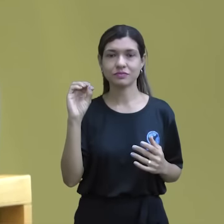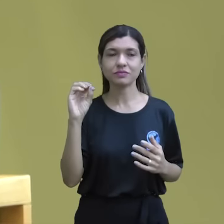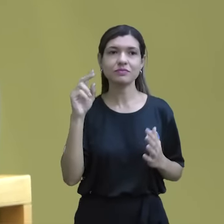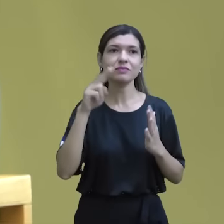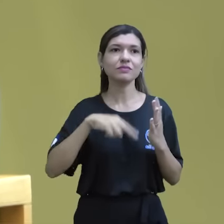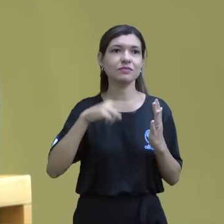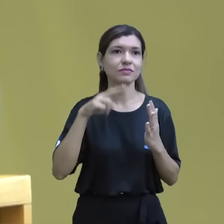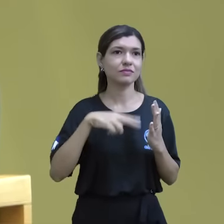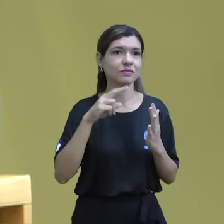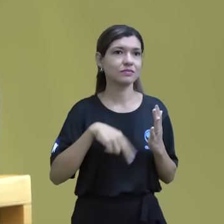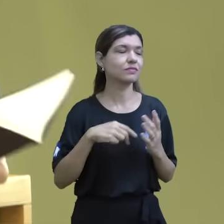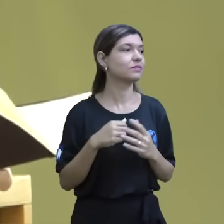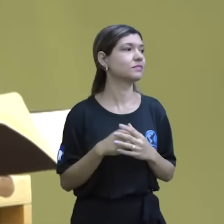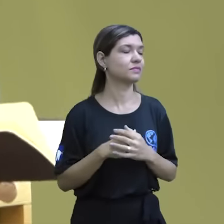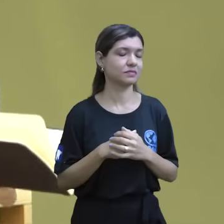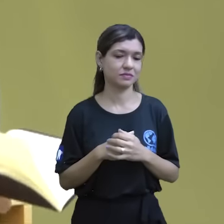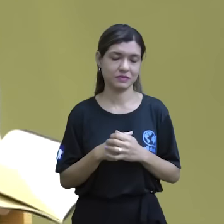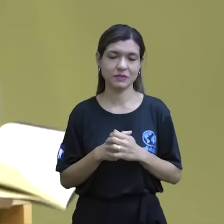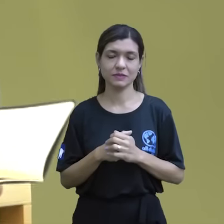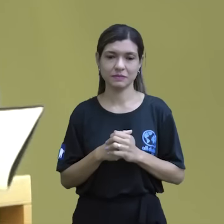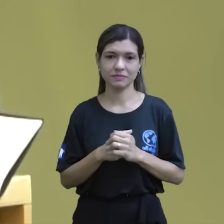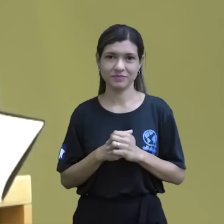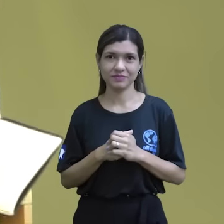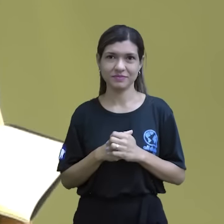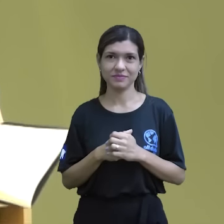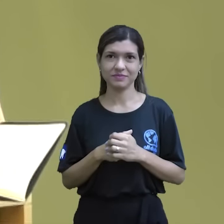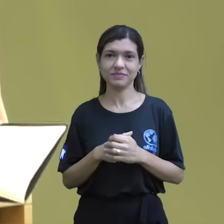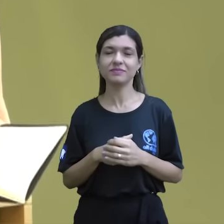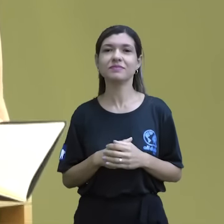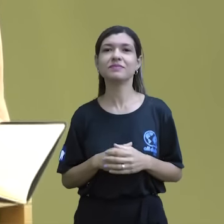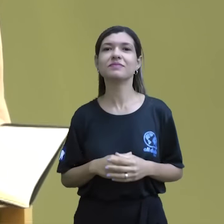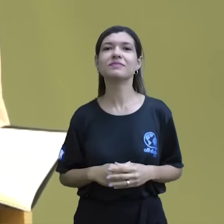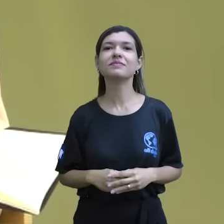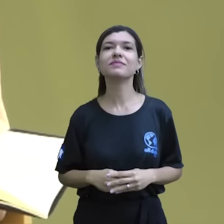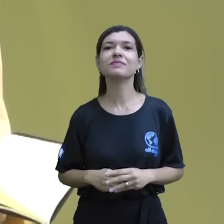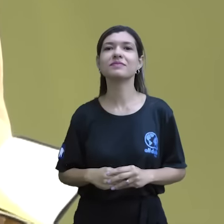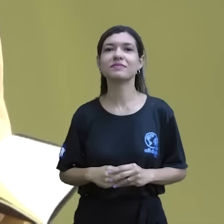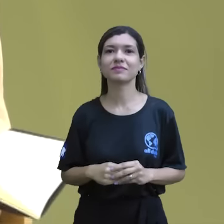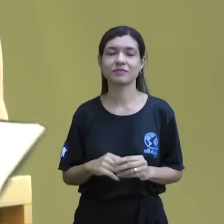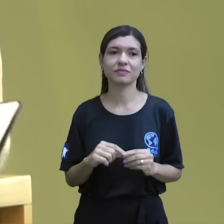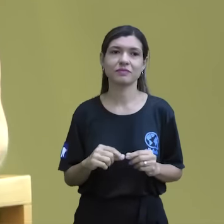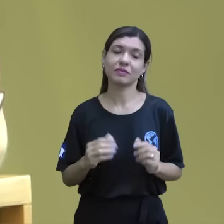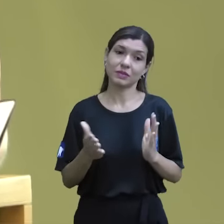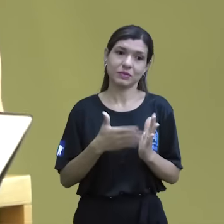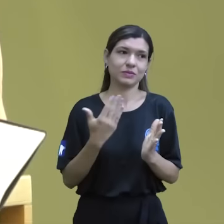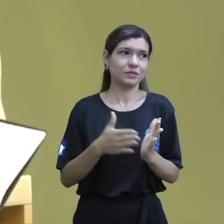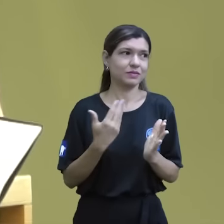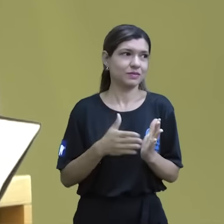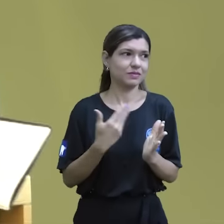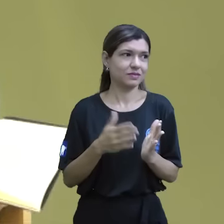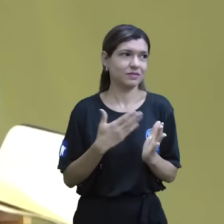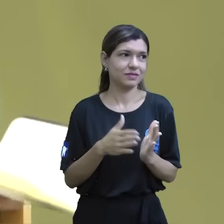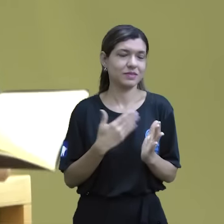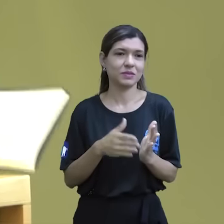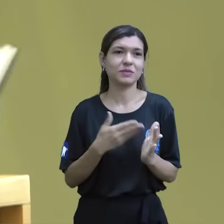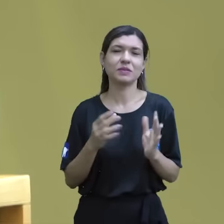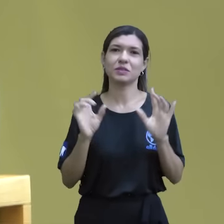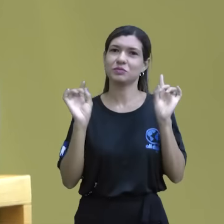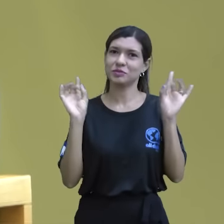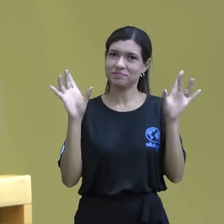Maravilha. Esse livro é uma maravilha. De casa. Esse livro é uma delícia, porque tudo que a gente tem dúvida está